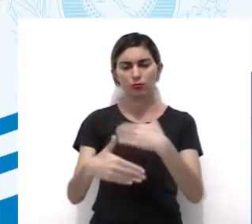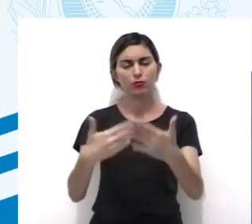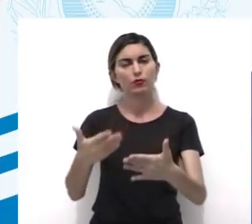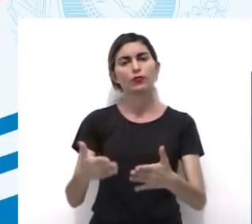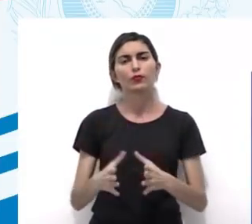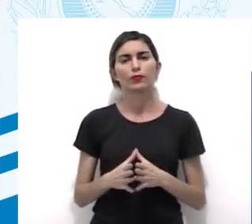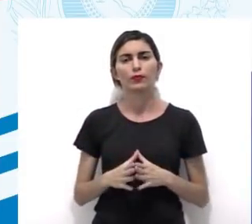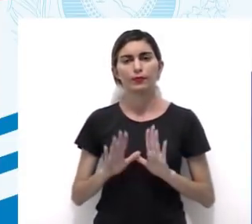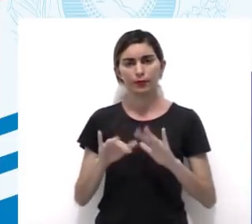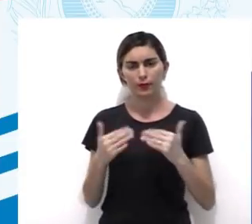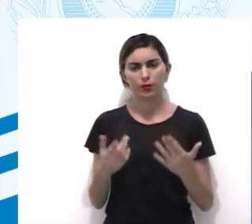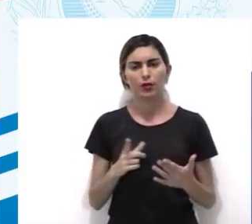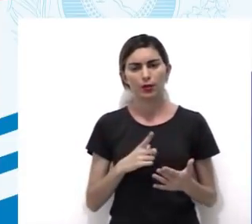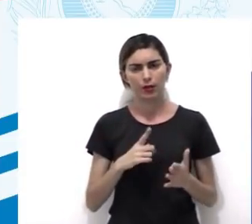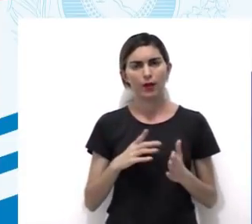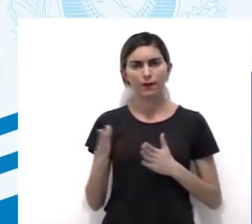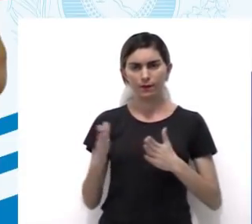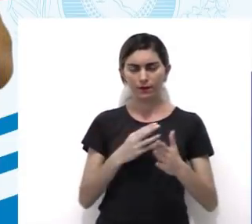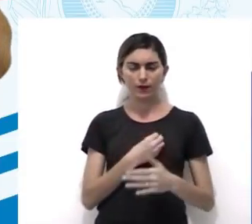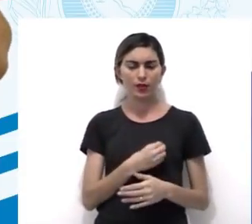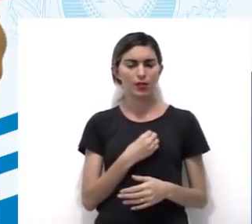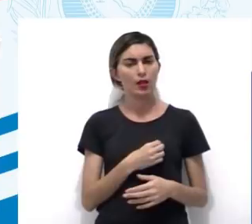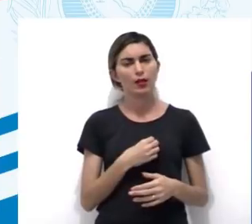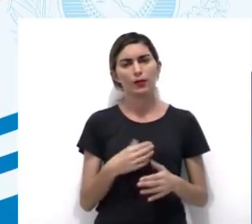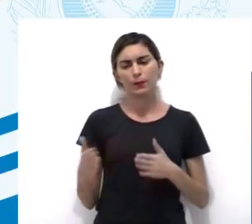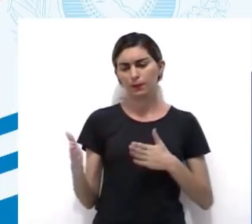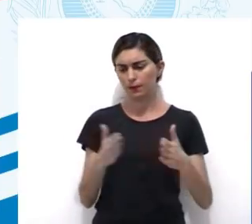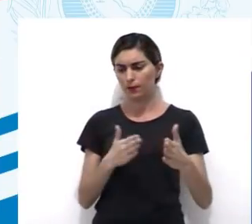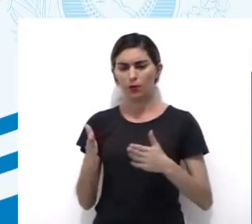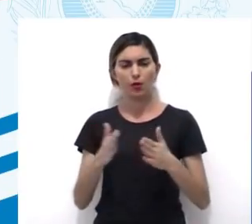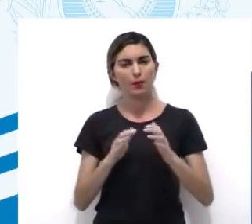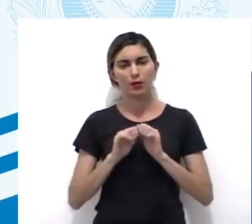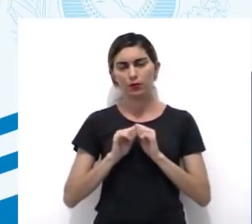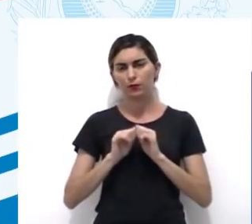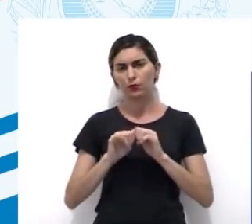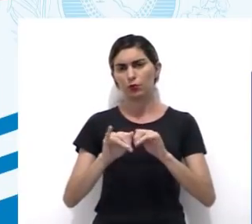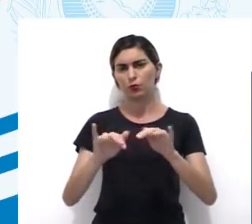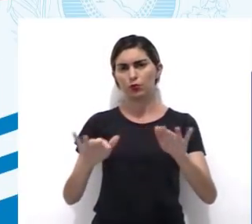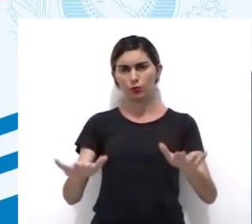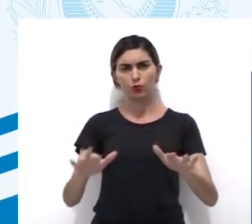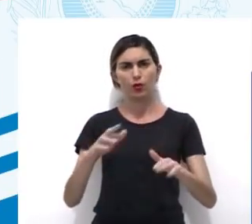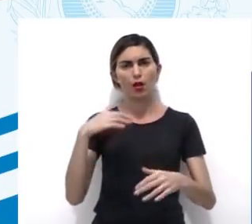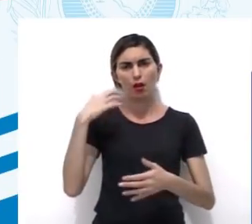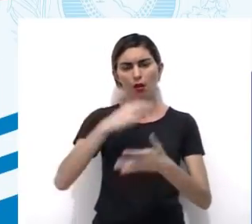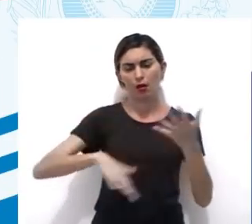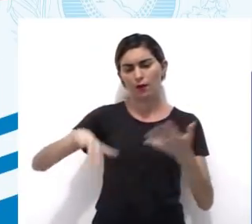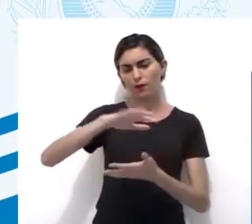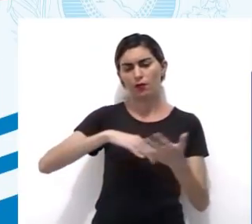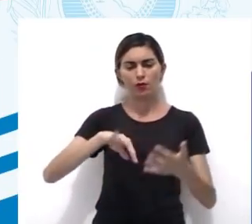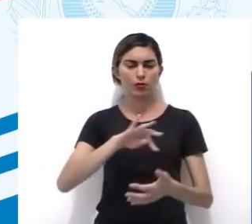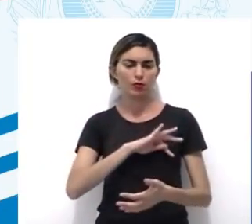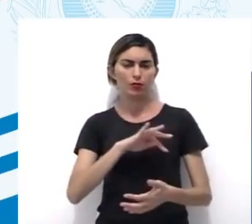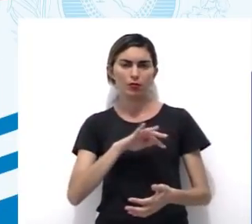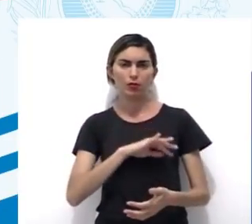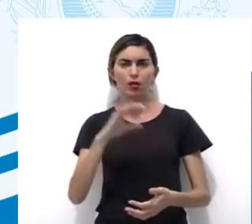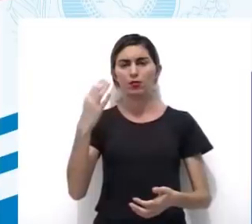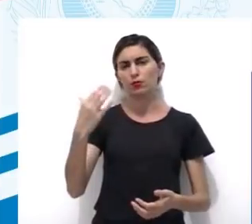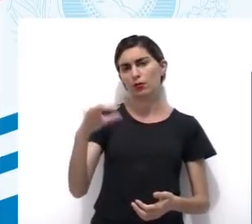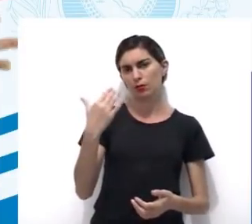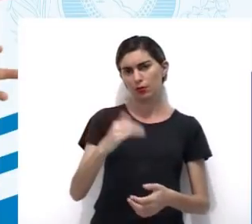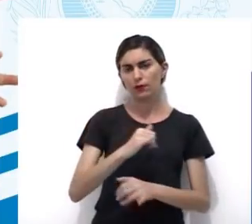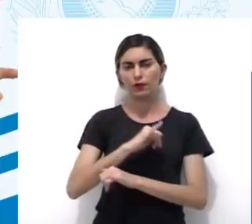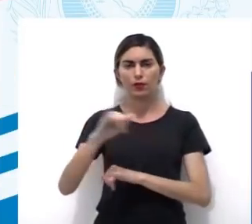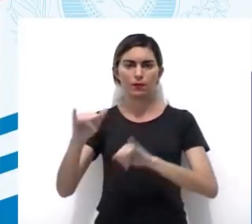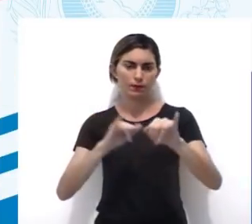desenvolvimento. Então a gente está vivenciando ainda esse momento de expansão da revolução técnico, científica e informacional.